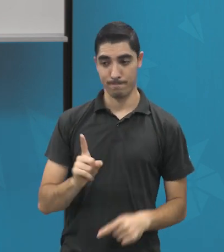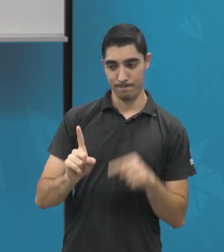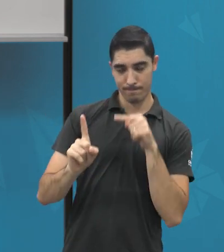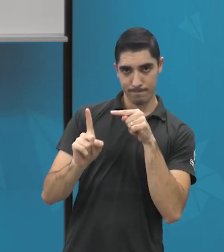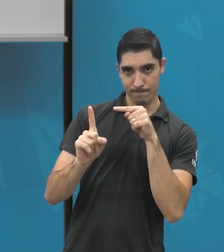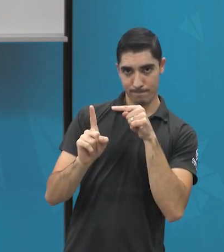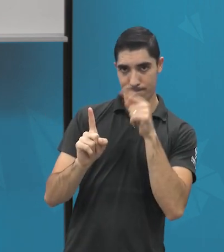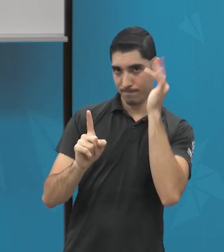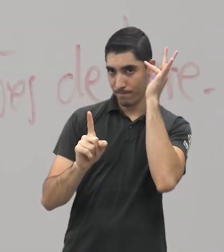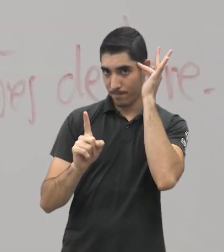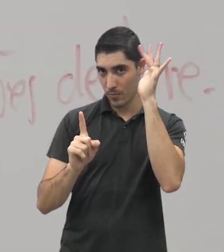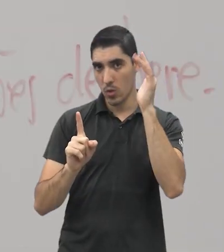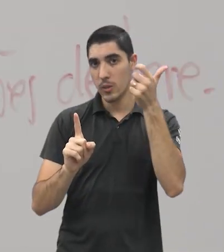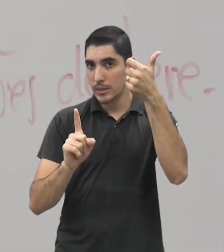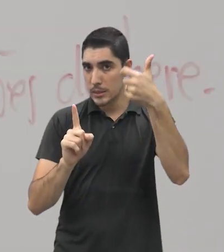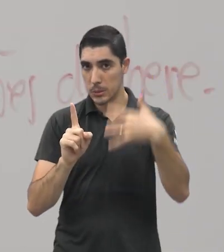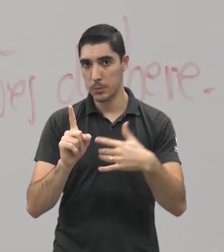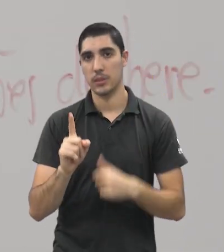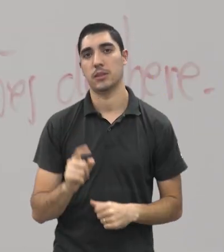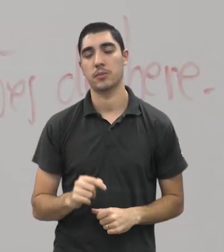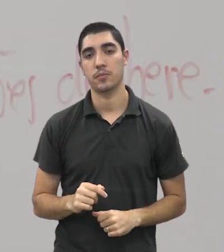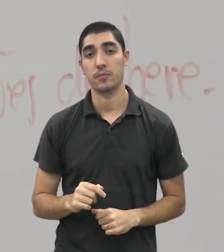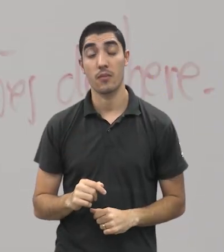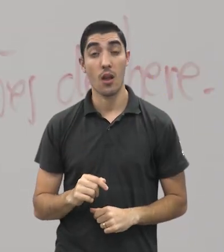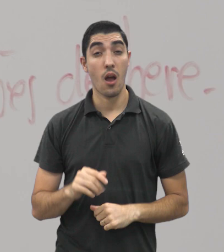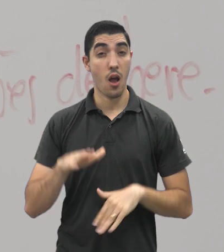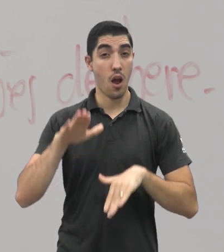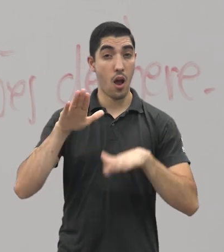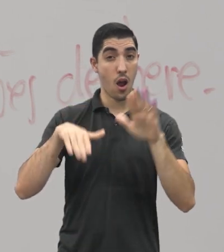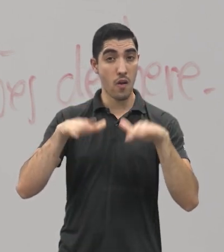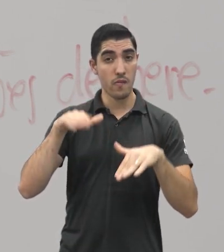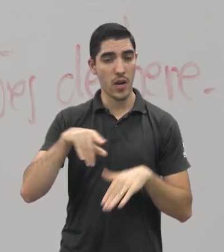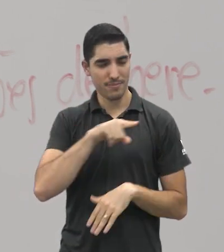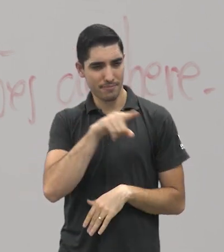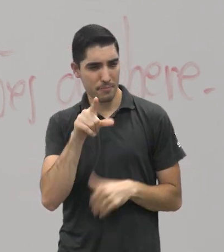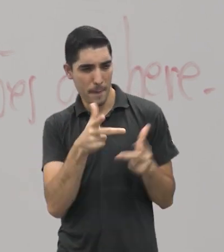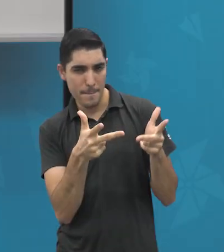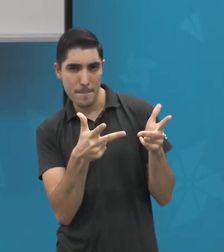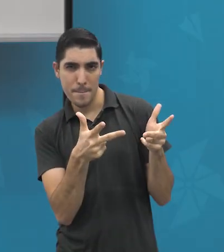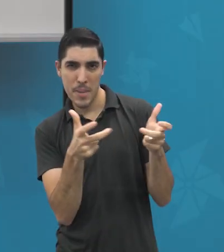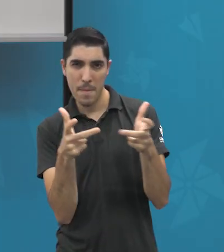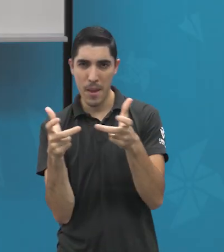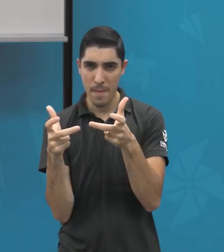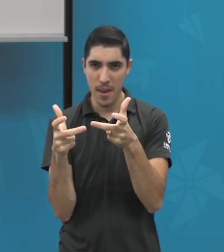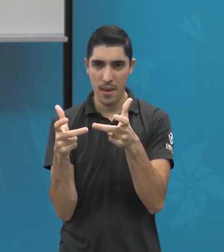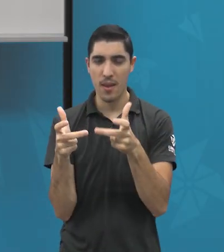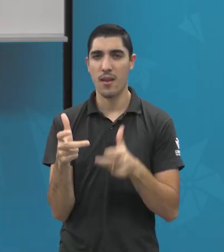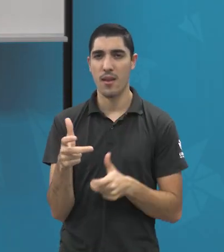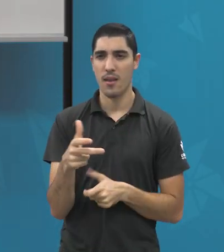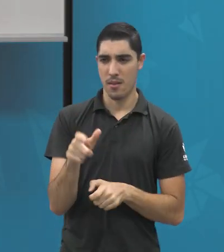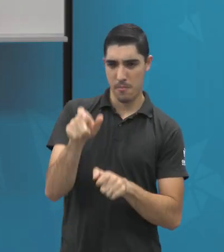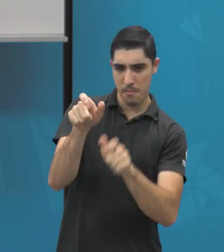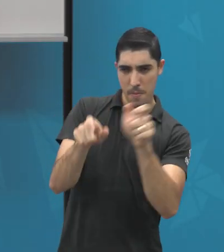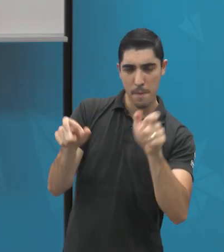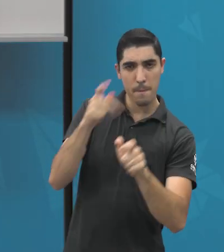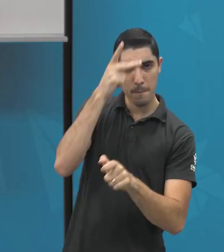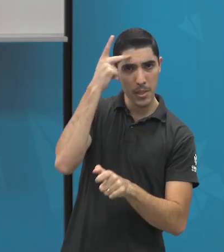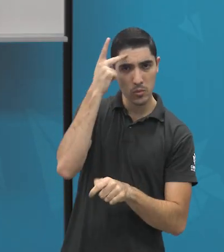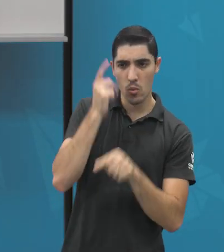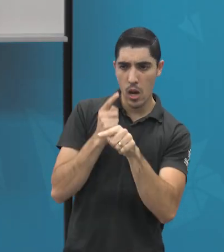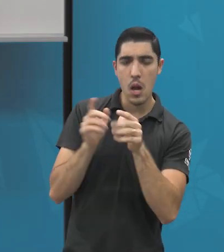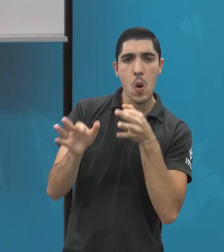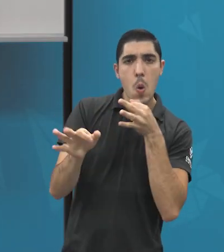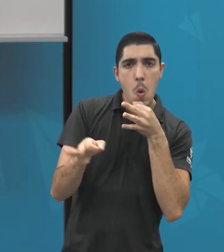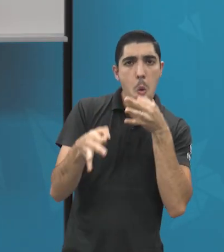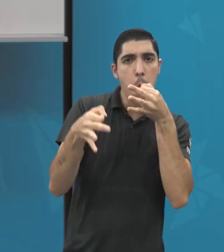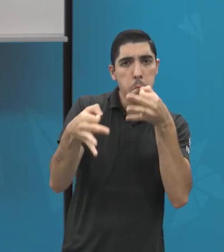quê? Se muitas vezes nós vemos que algumas pessoas manifestando as suas ideias, aquilo que